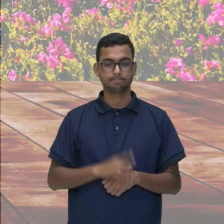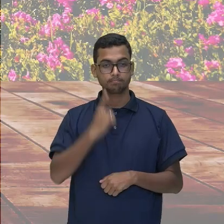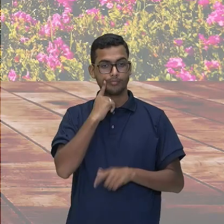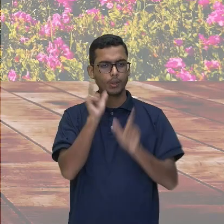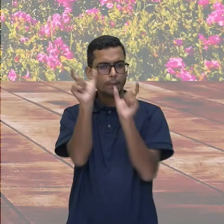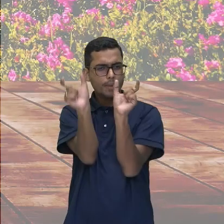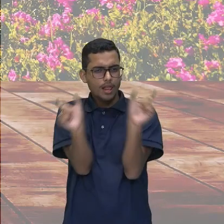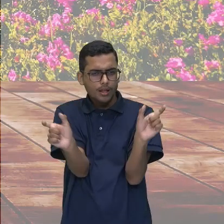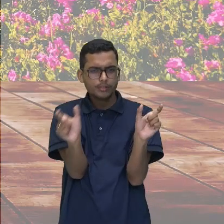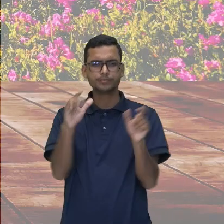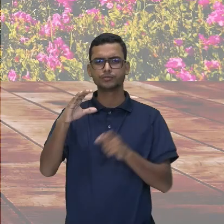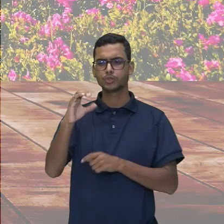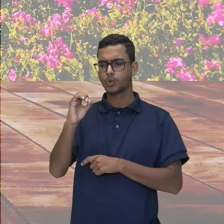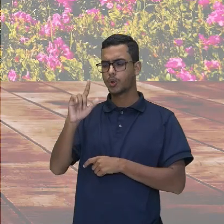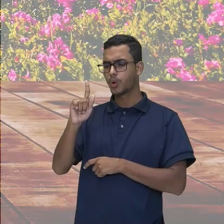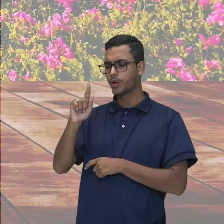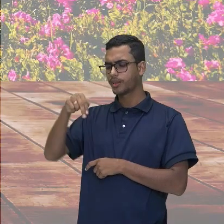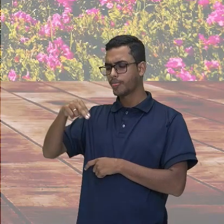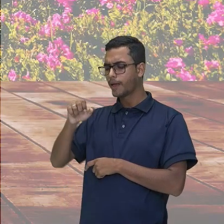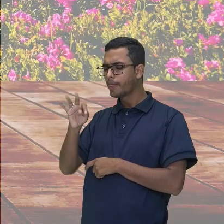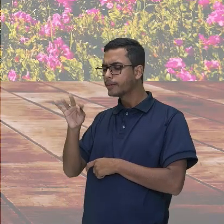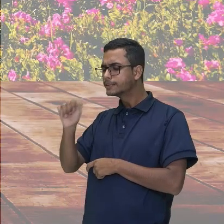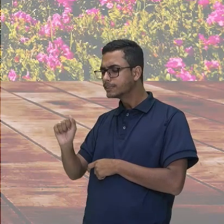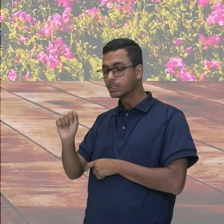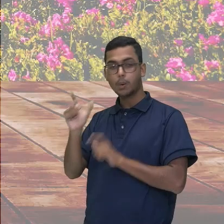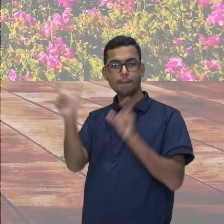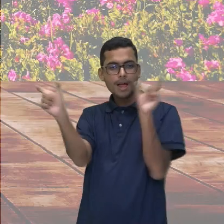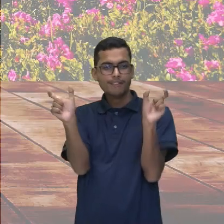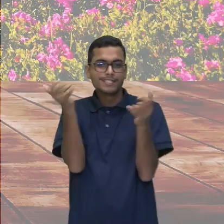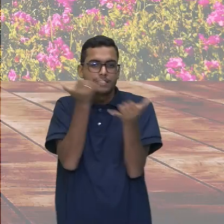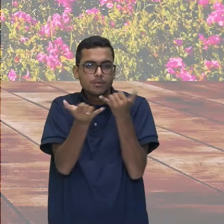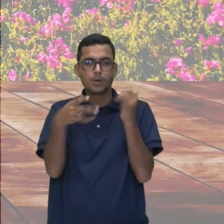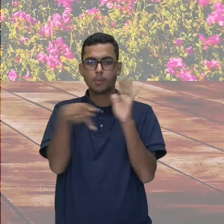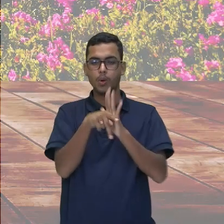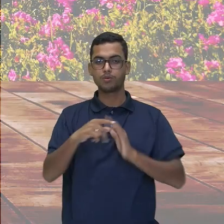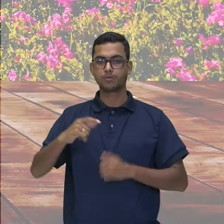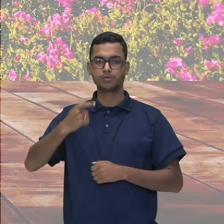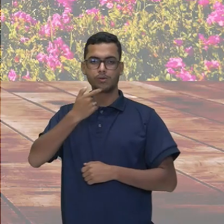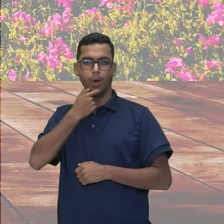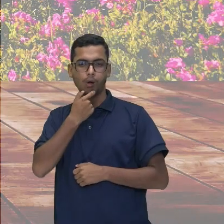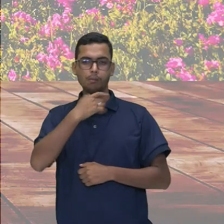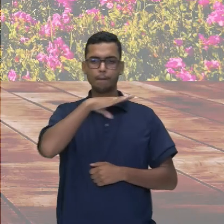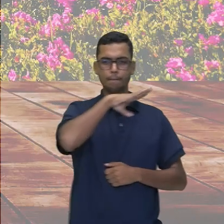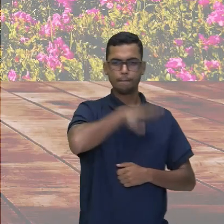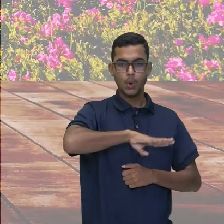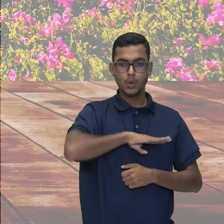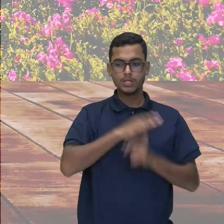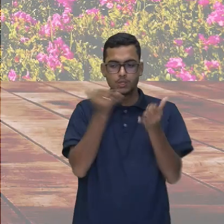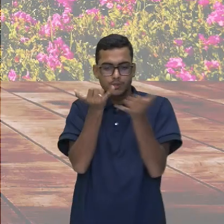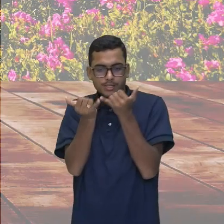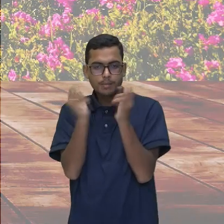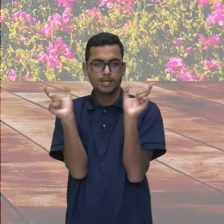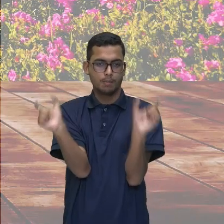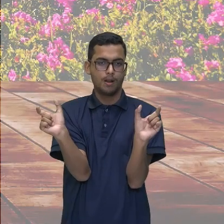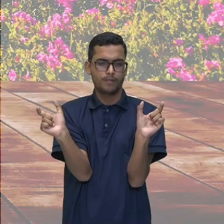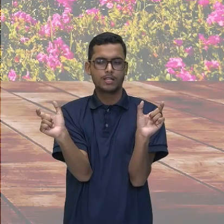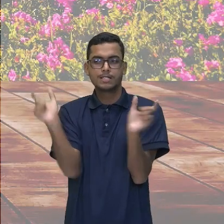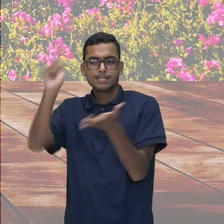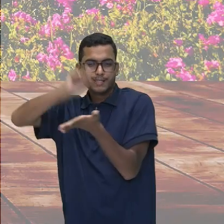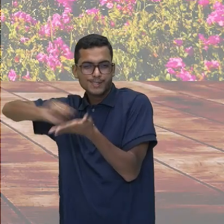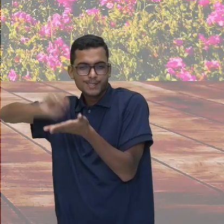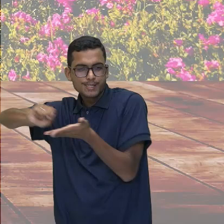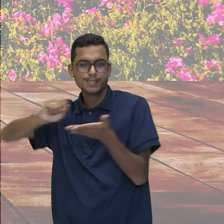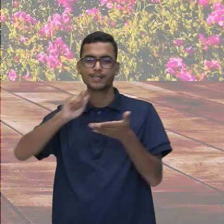que são semelhantes em português. Elas são super parecidas na escrita e também têm o